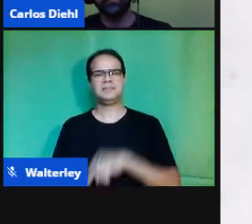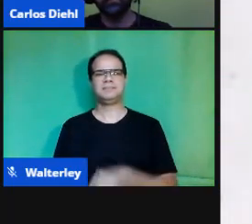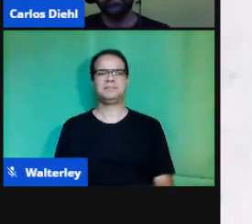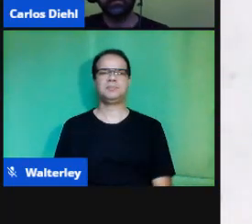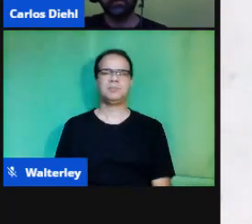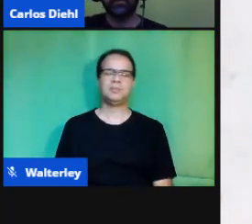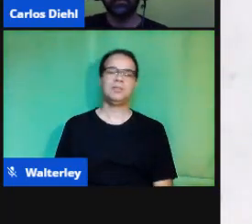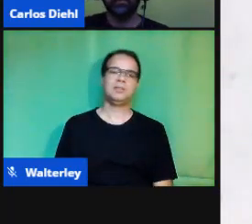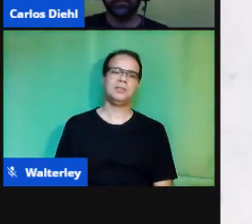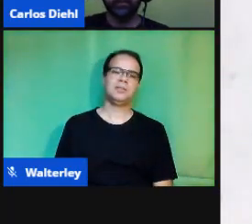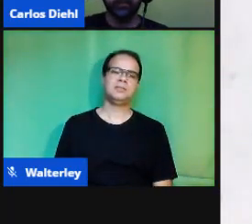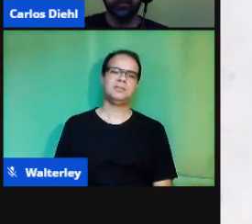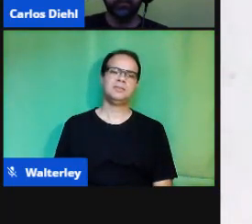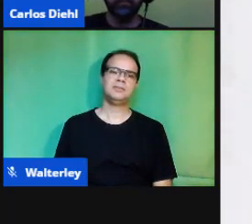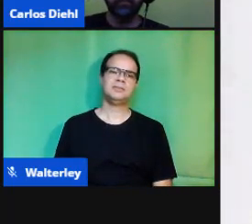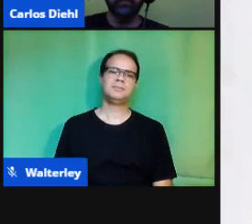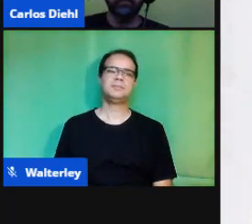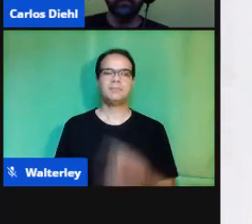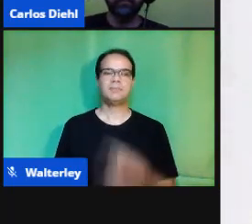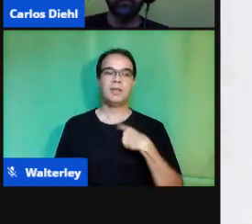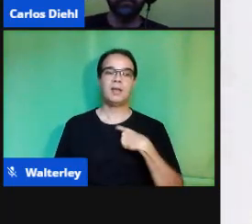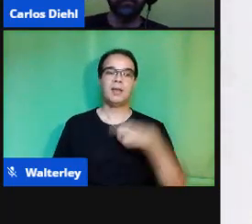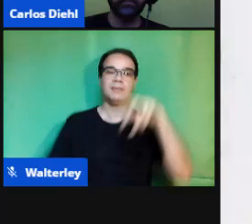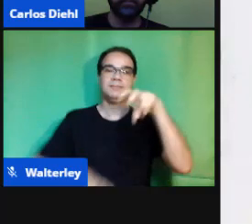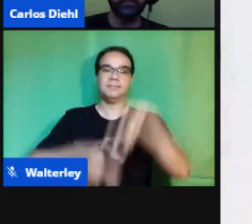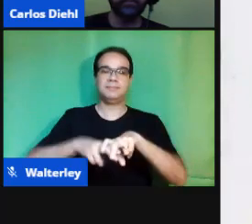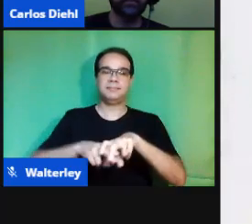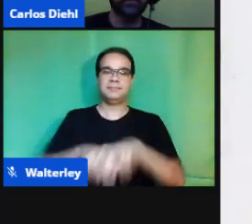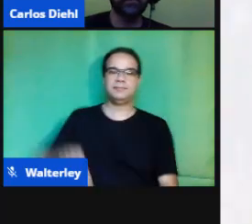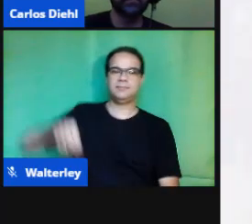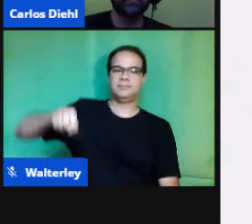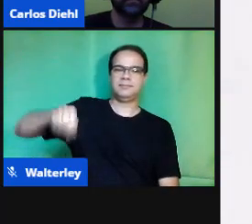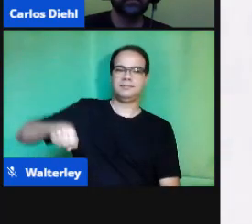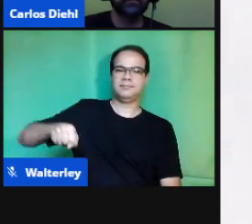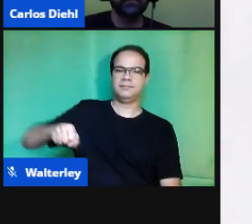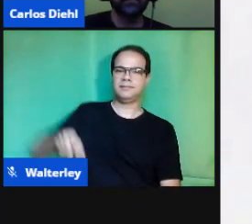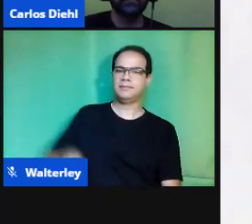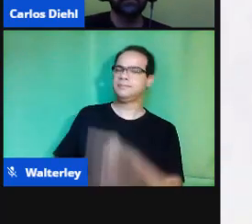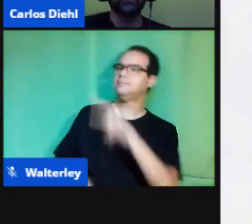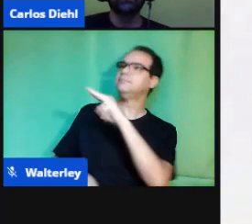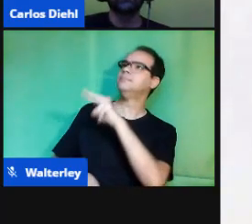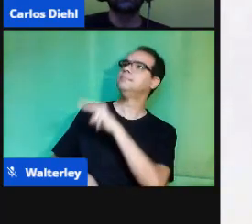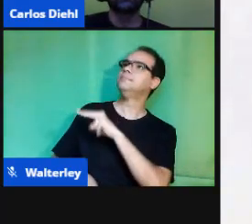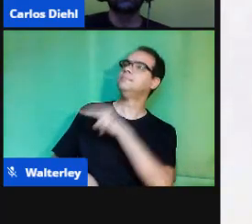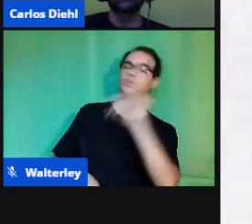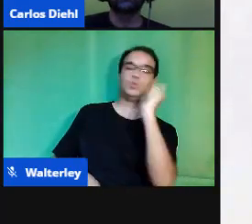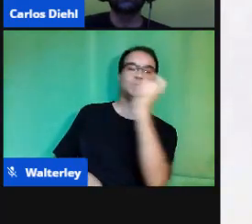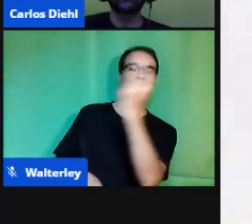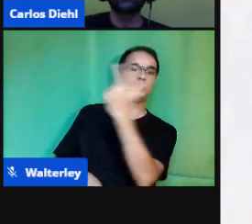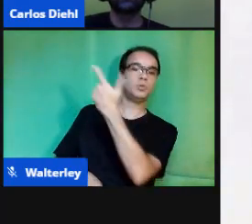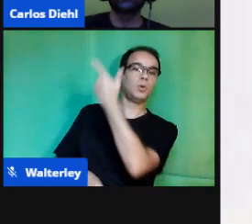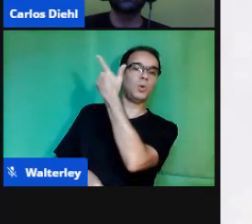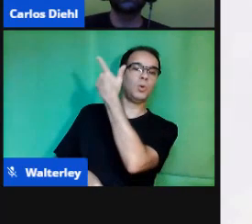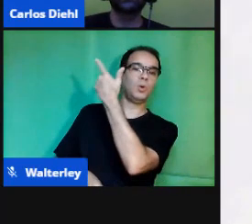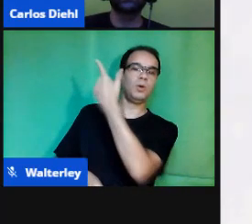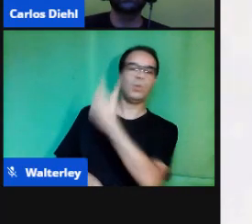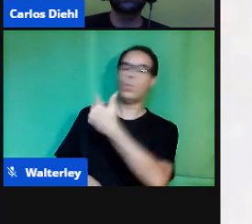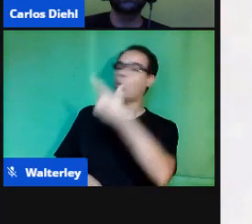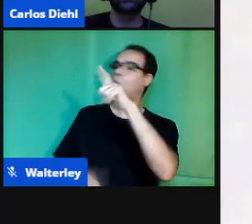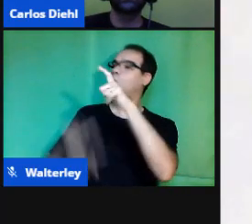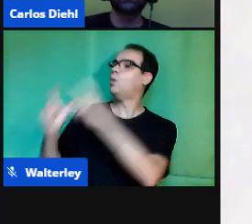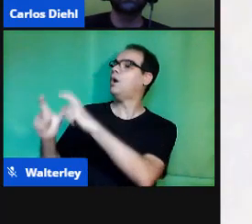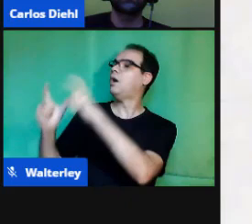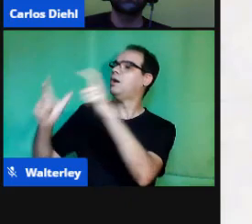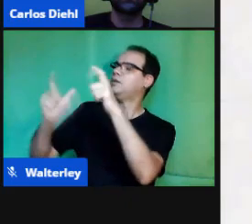Por isso, corro para sentar perto da janela do ônibus, para ficar olhando para um monte de lugar